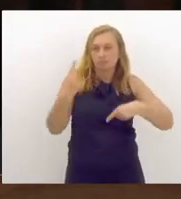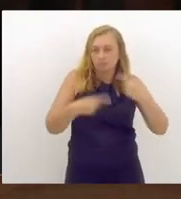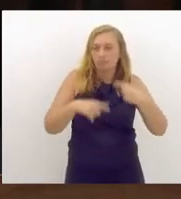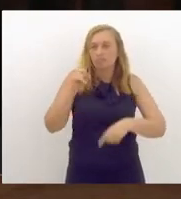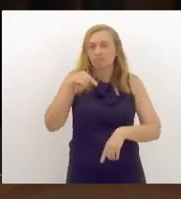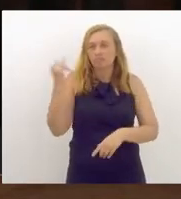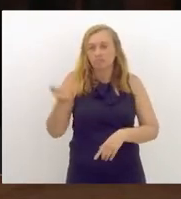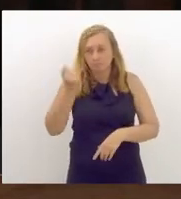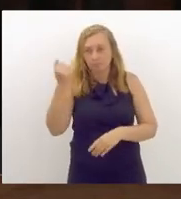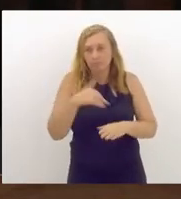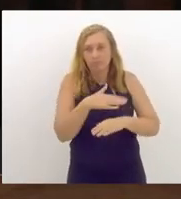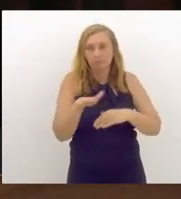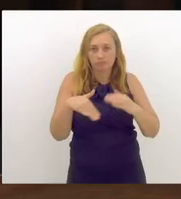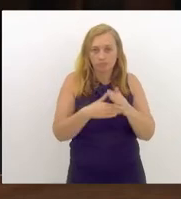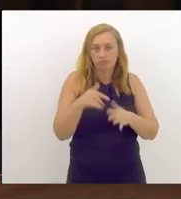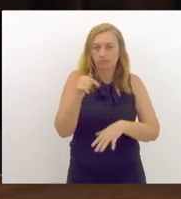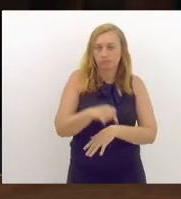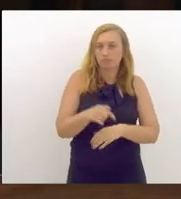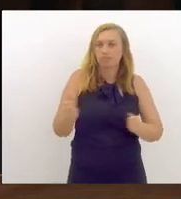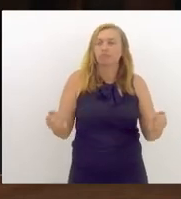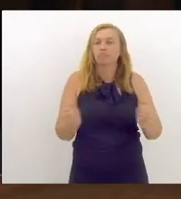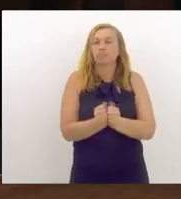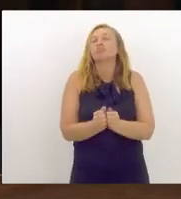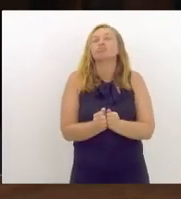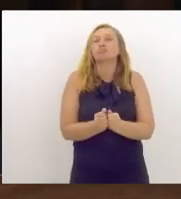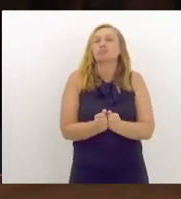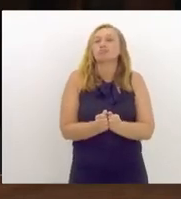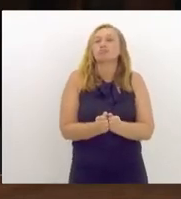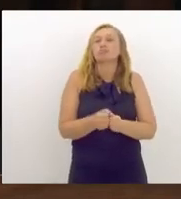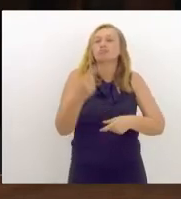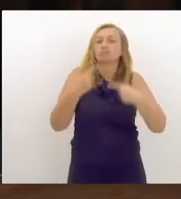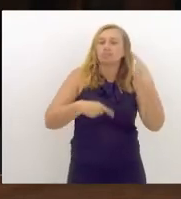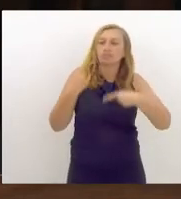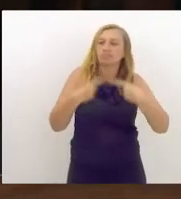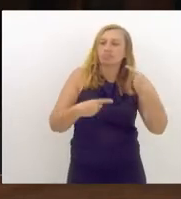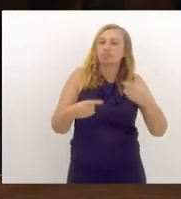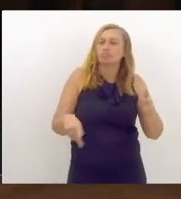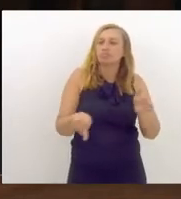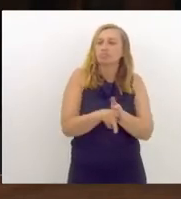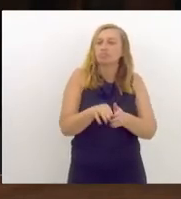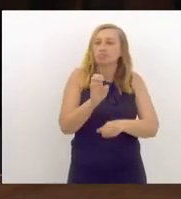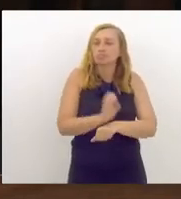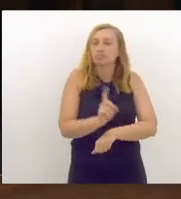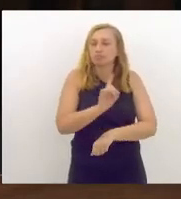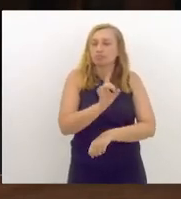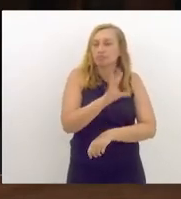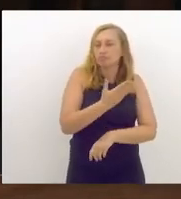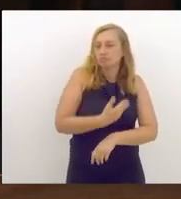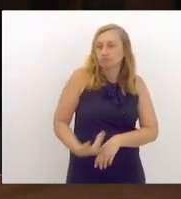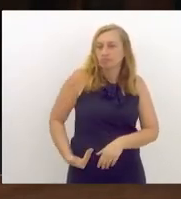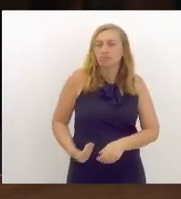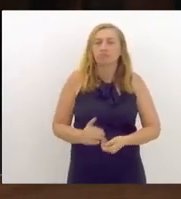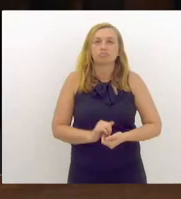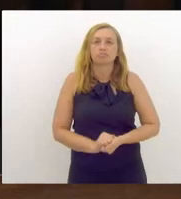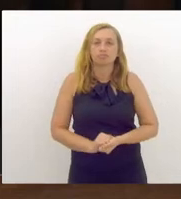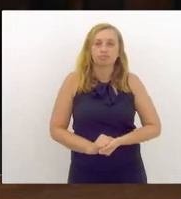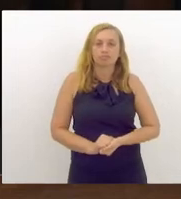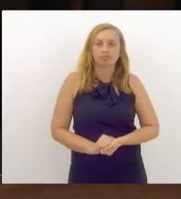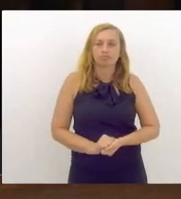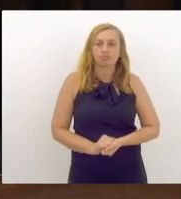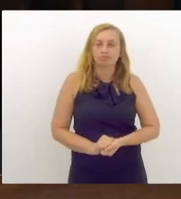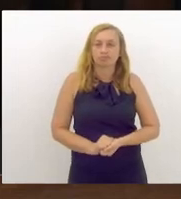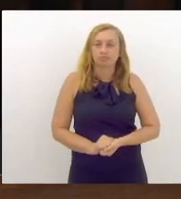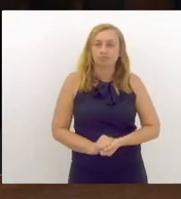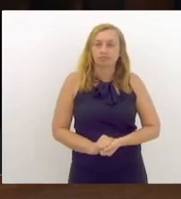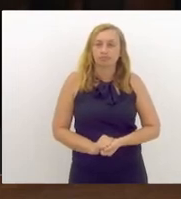importante todos aqui estarem juntos né é um debate que é de estado não é apenas de governo né E só